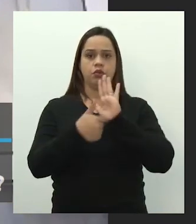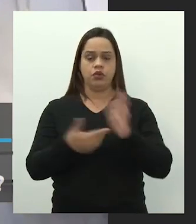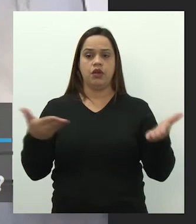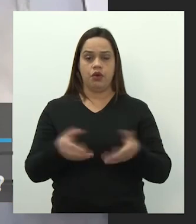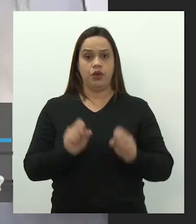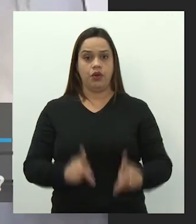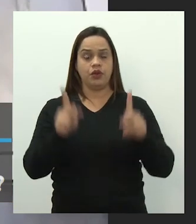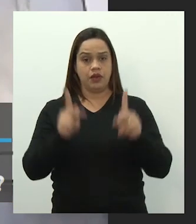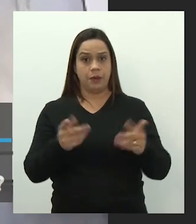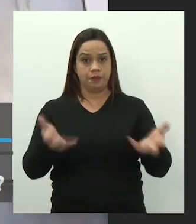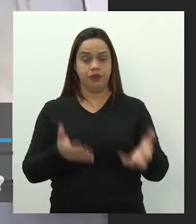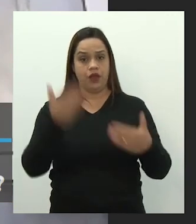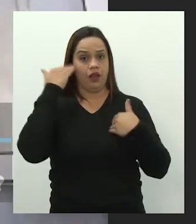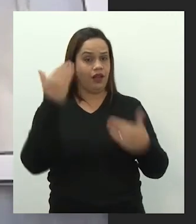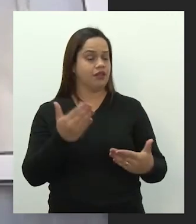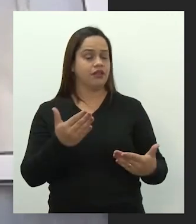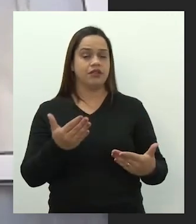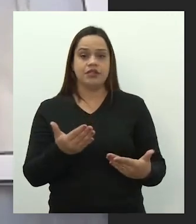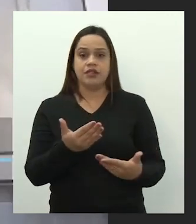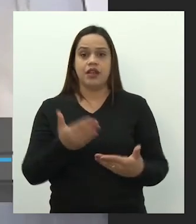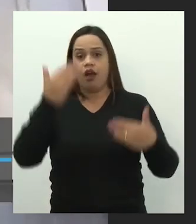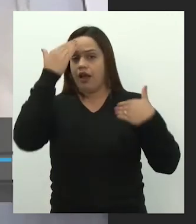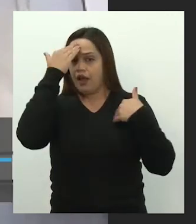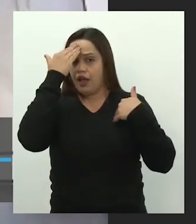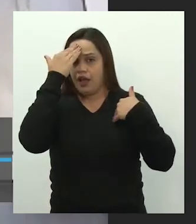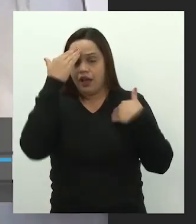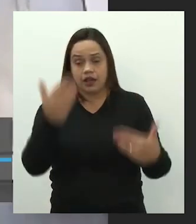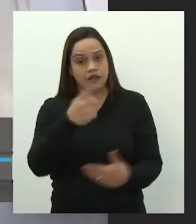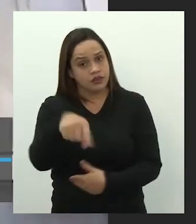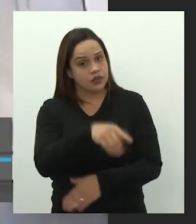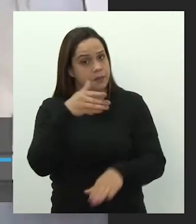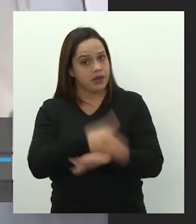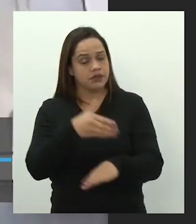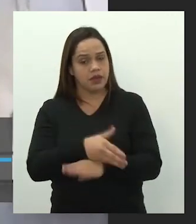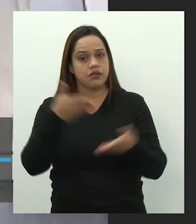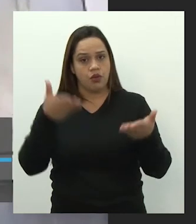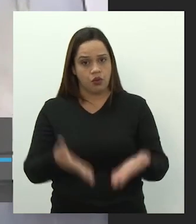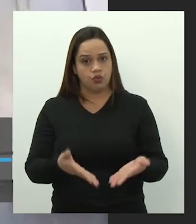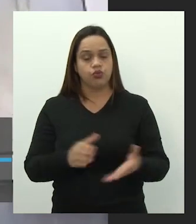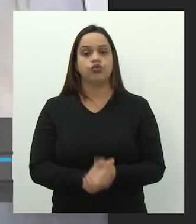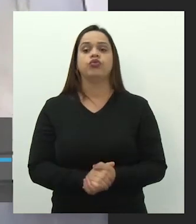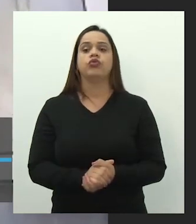certo? Queria agradecer imensamente a participação de todos vocês.